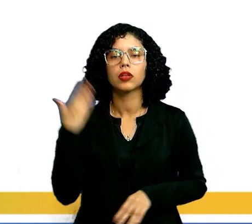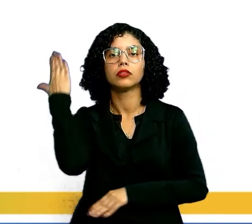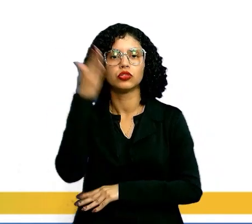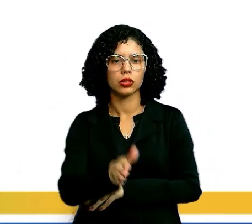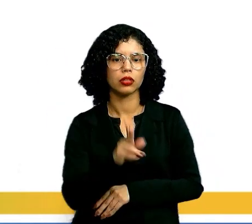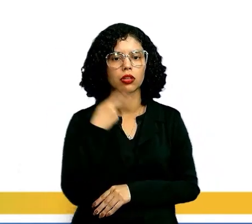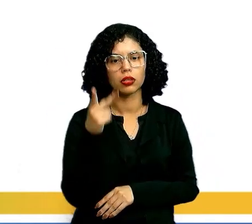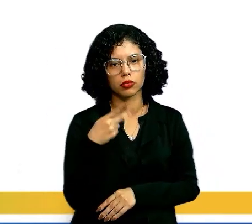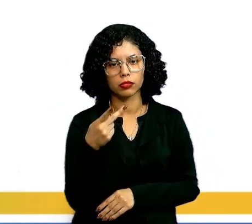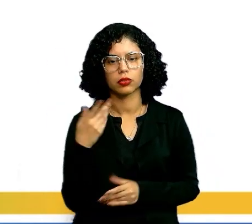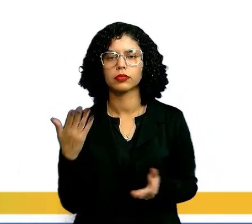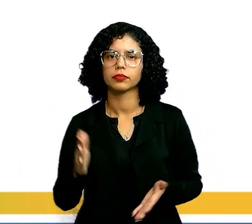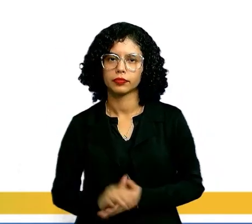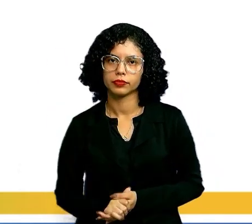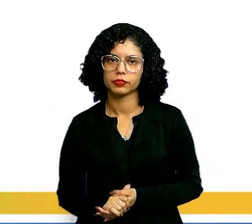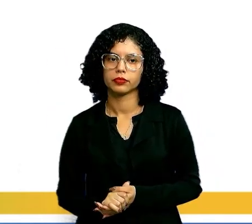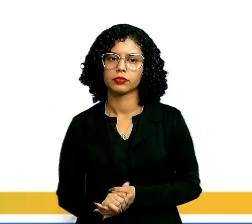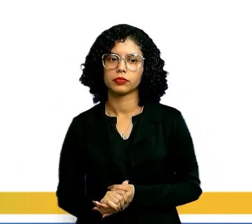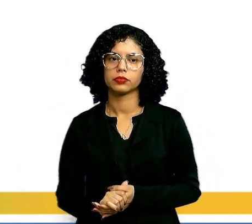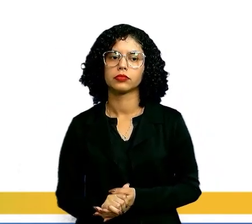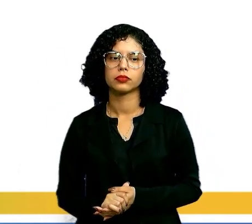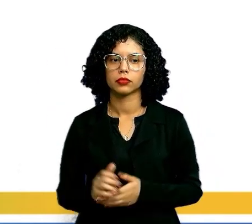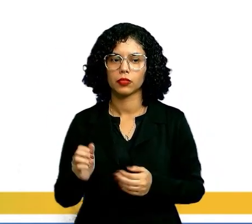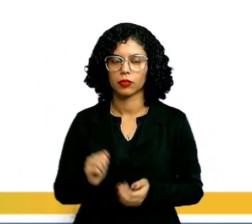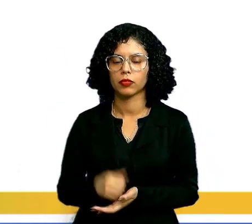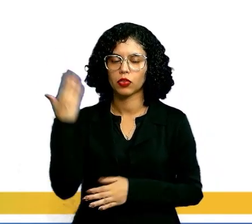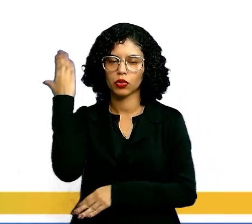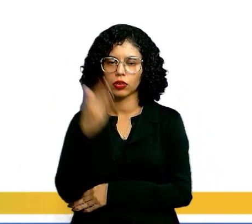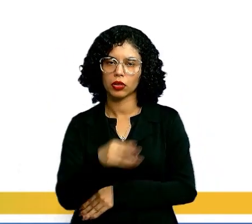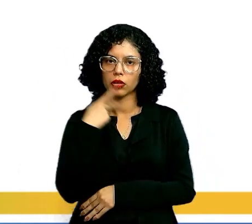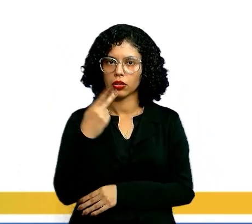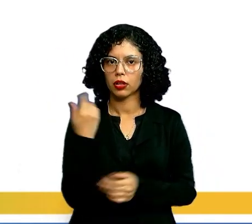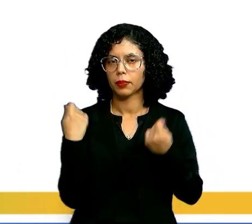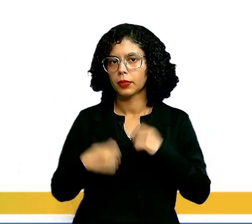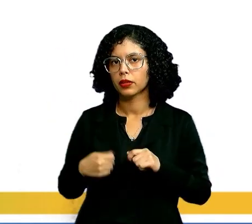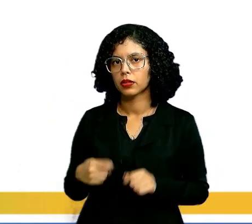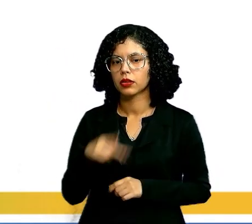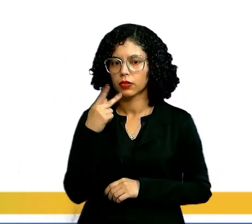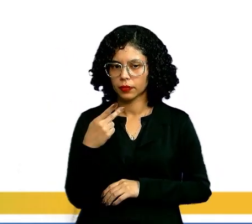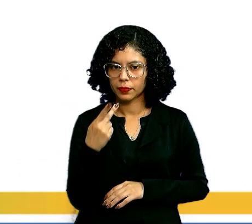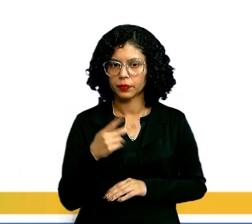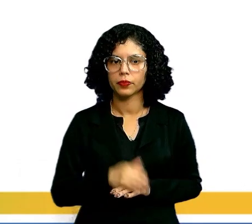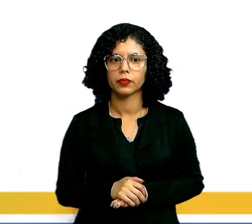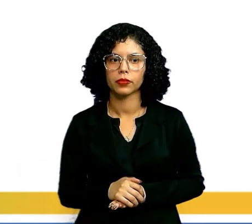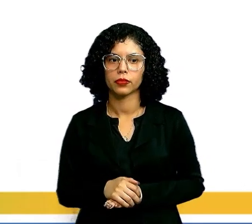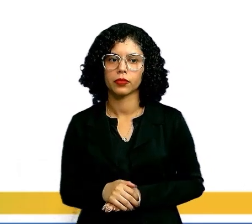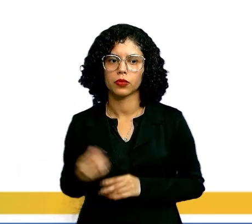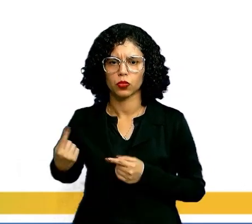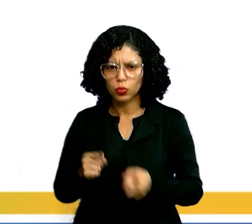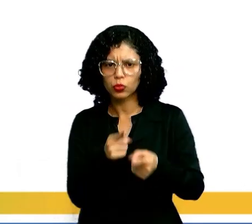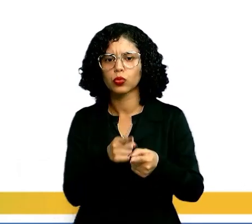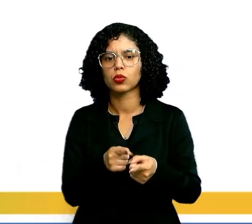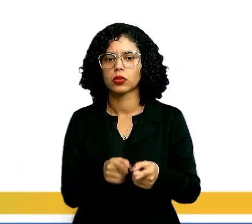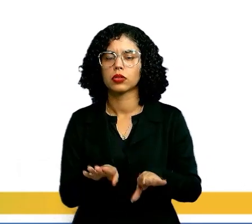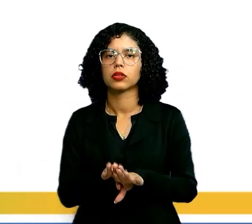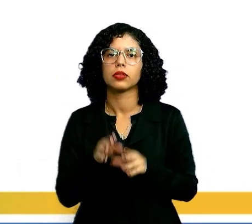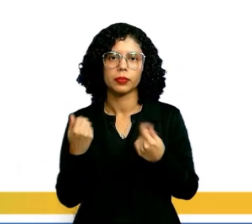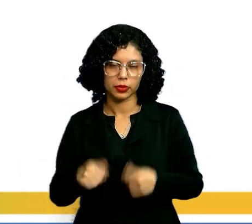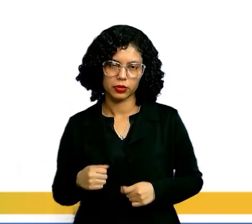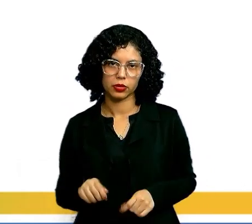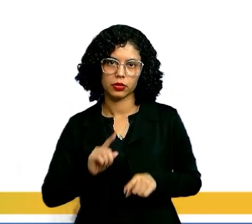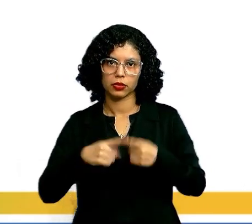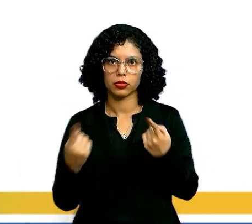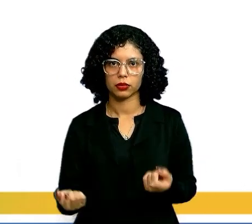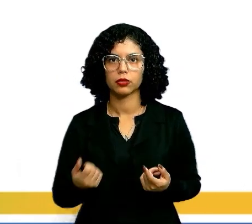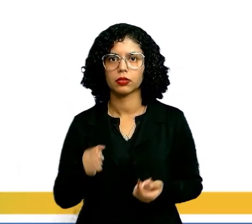direto naquilo que vai falar ser ser direto naquilo que precisa dizer insultando se preciso for